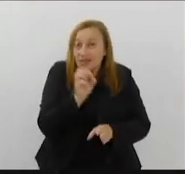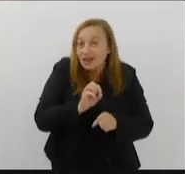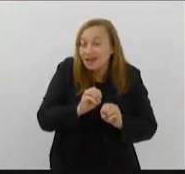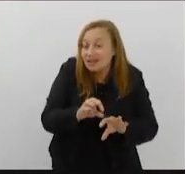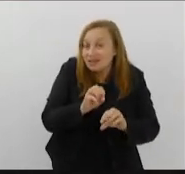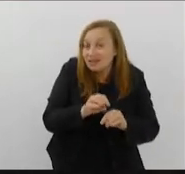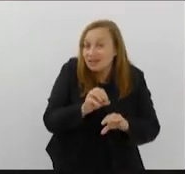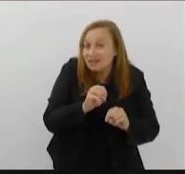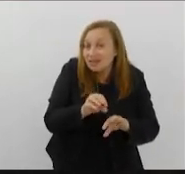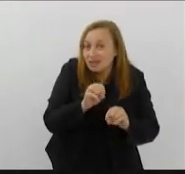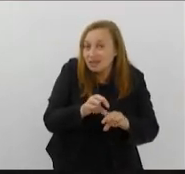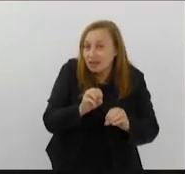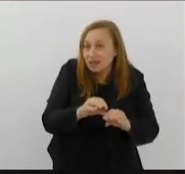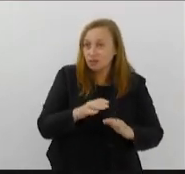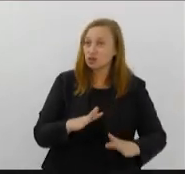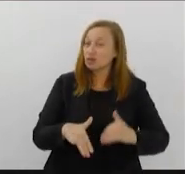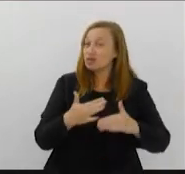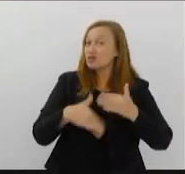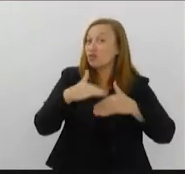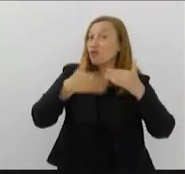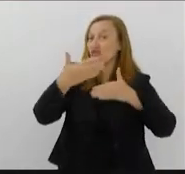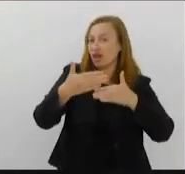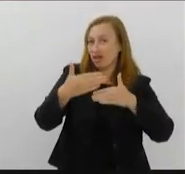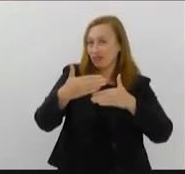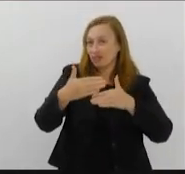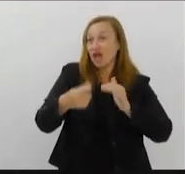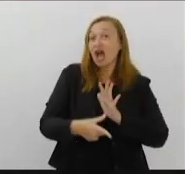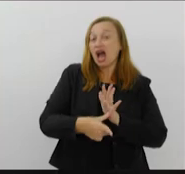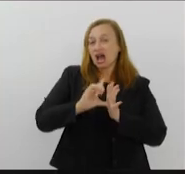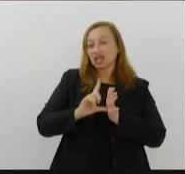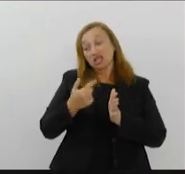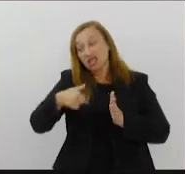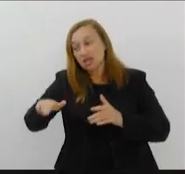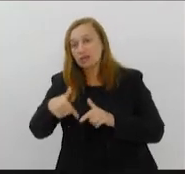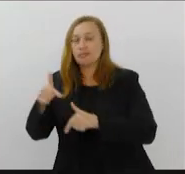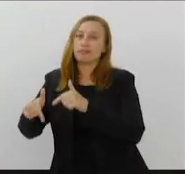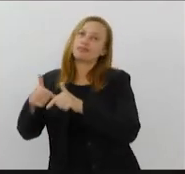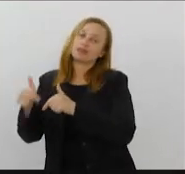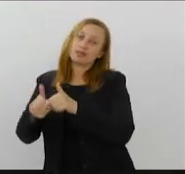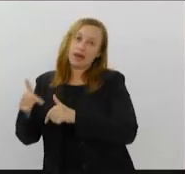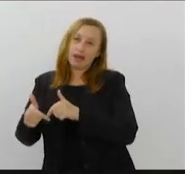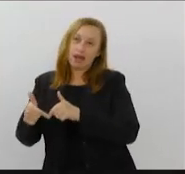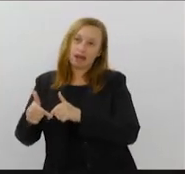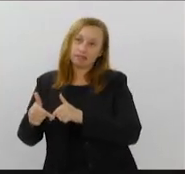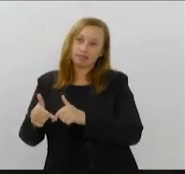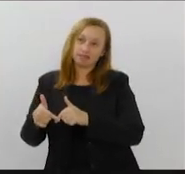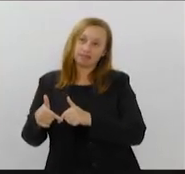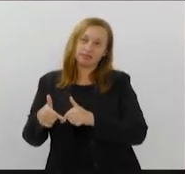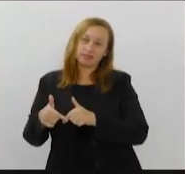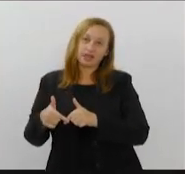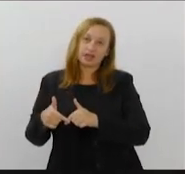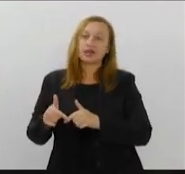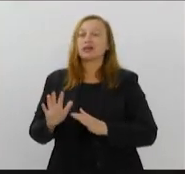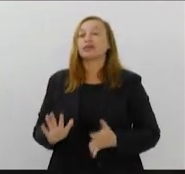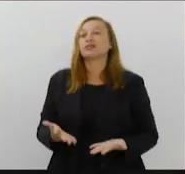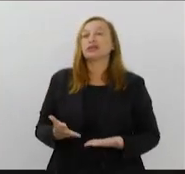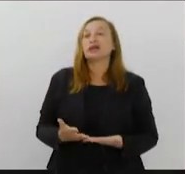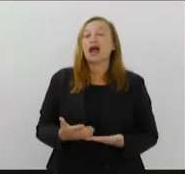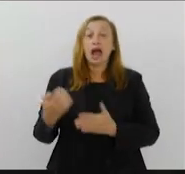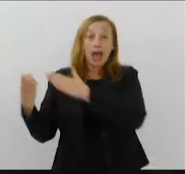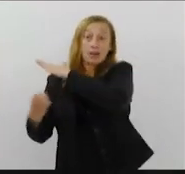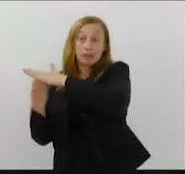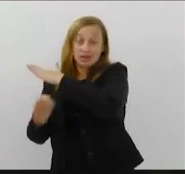essas questões, de fato, né, trazendo esse protagonismo para as empresas, que é quem, né, precisa